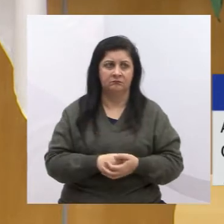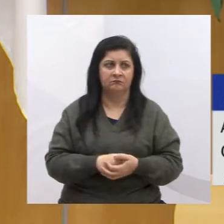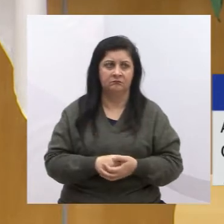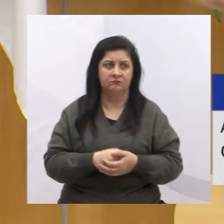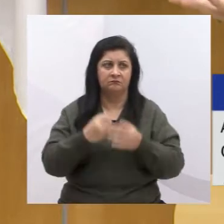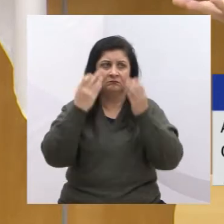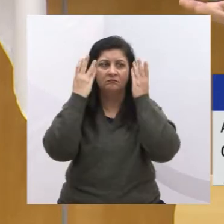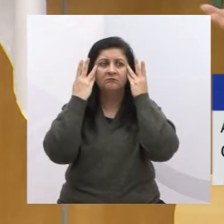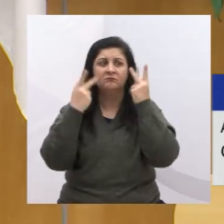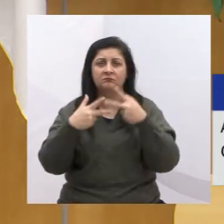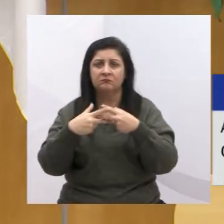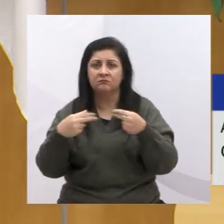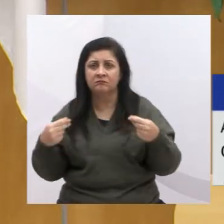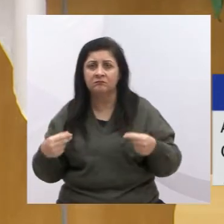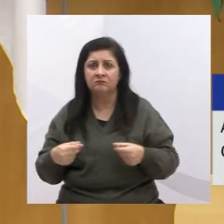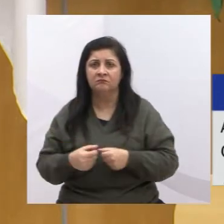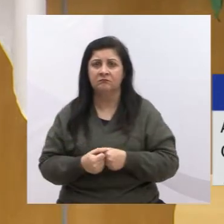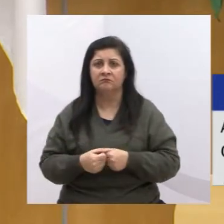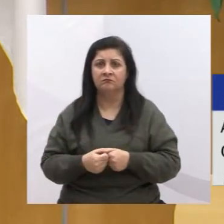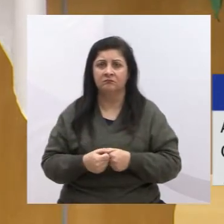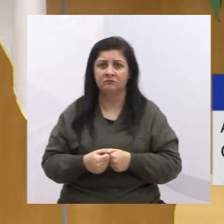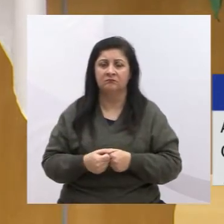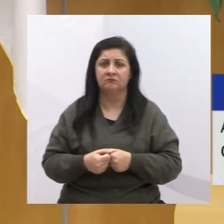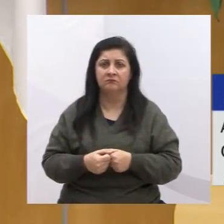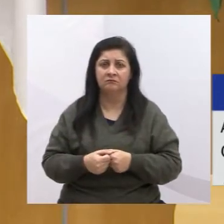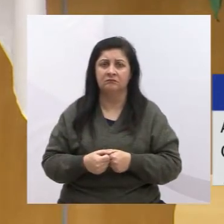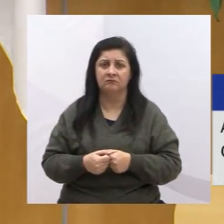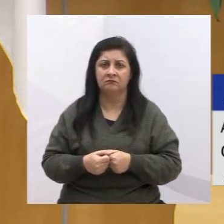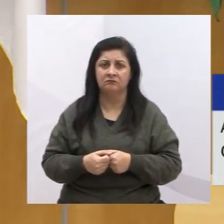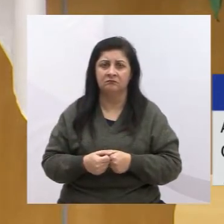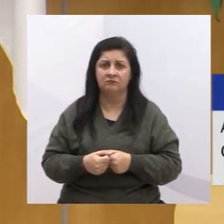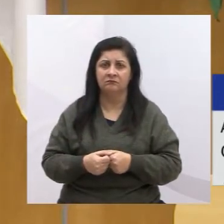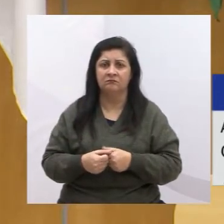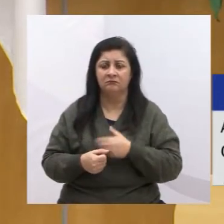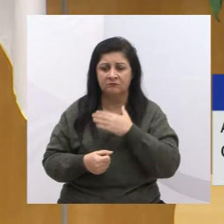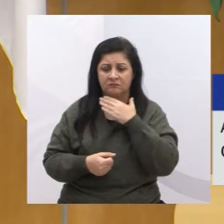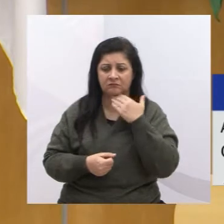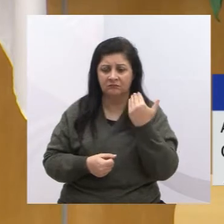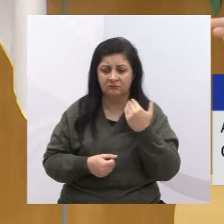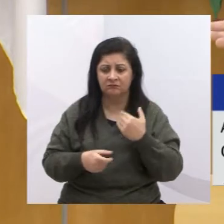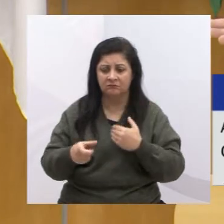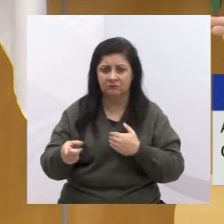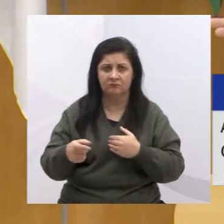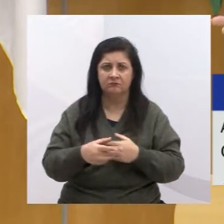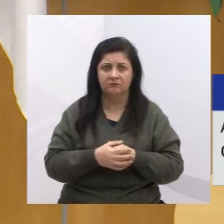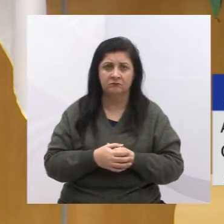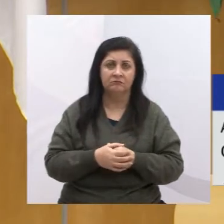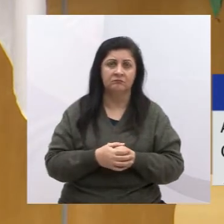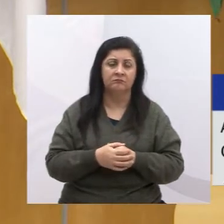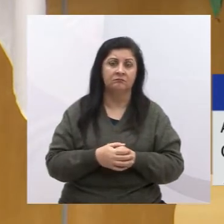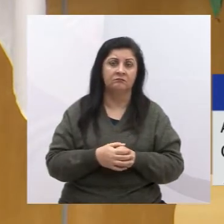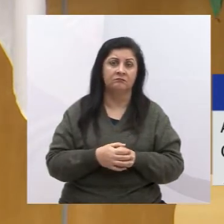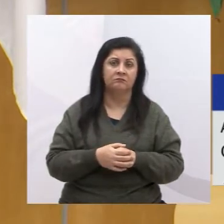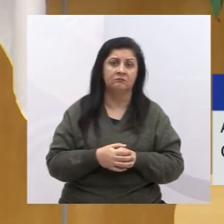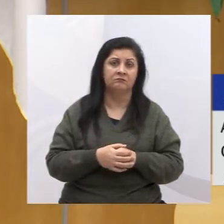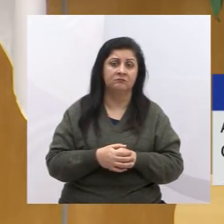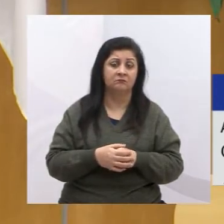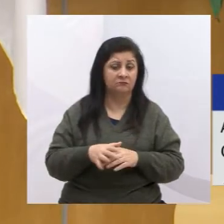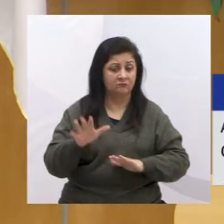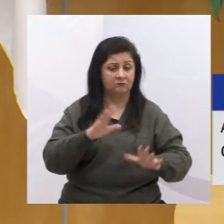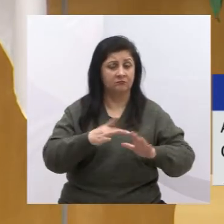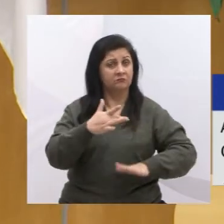Animais, né? Tem a proliferação de animais, mas também tem animais mortos. Então é uma questão de saúde